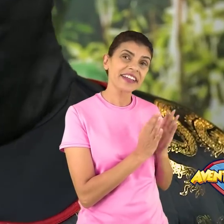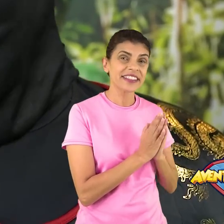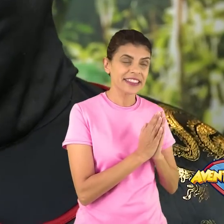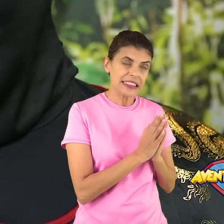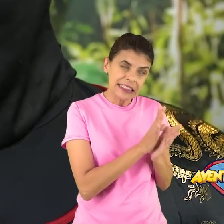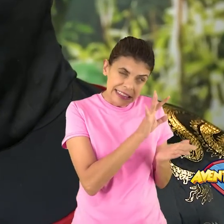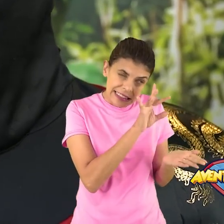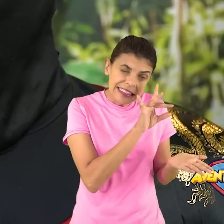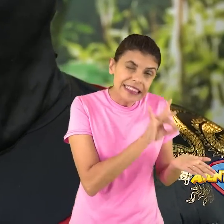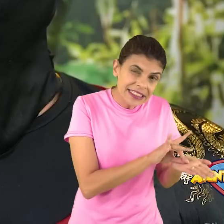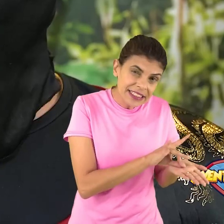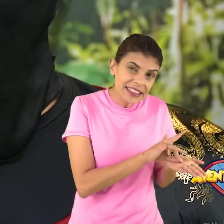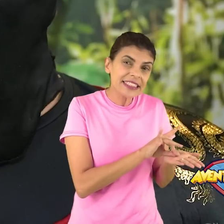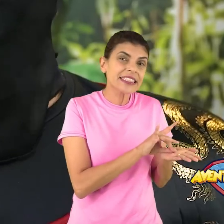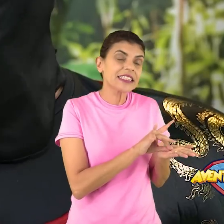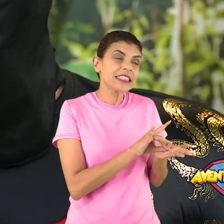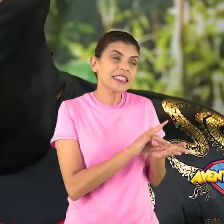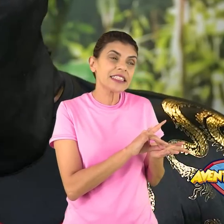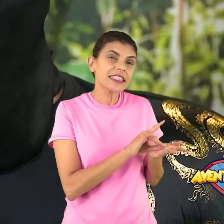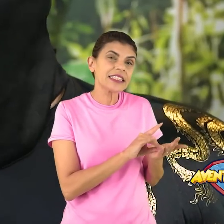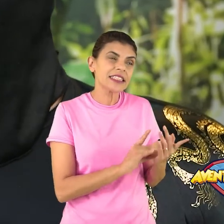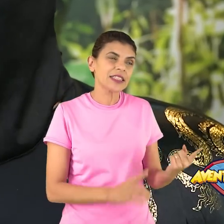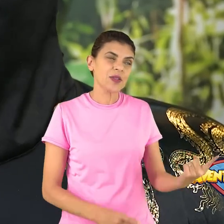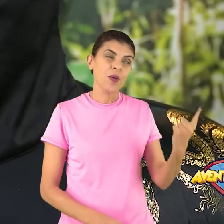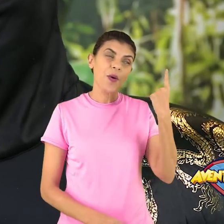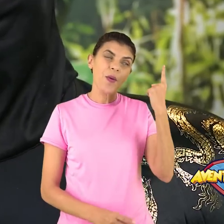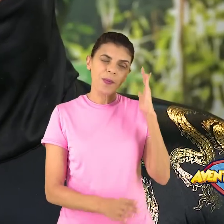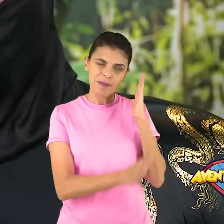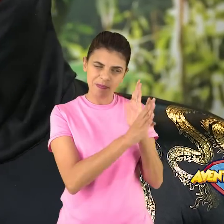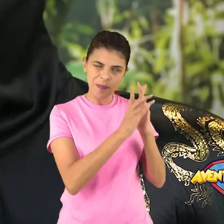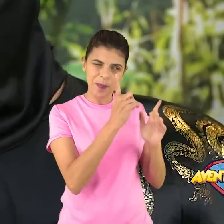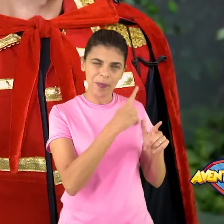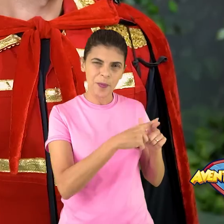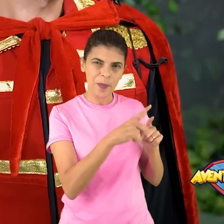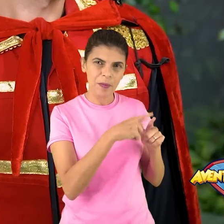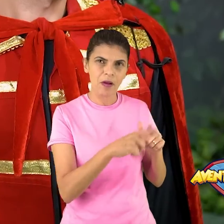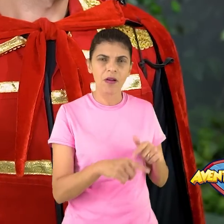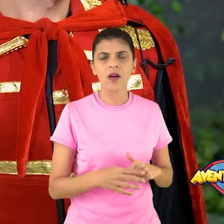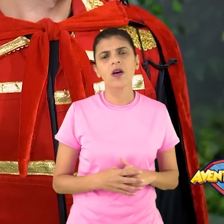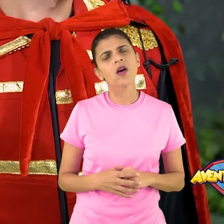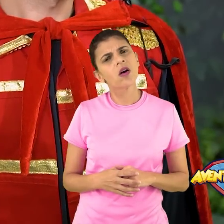Na verdade, só tem um problema.